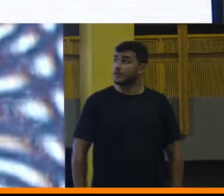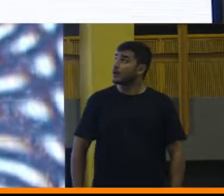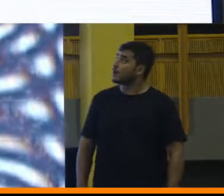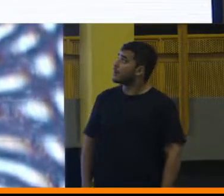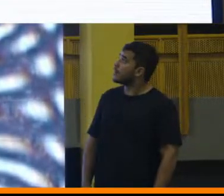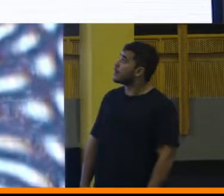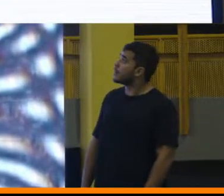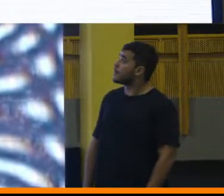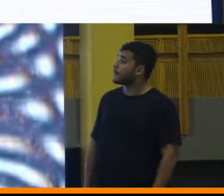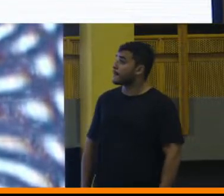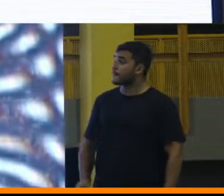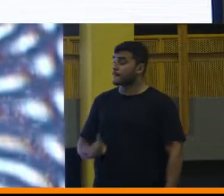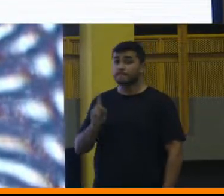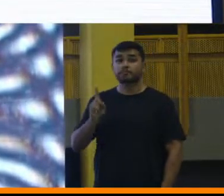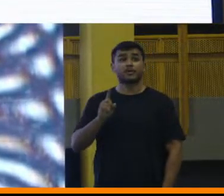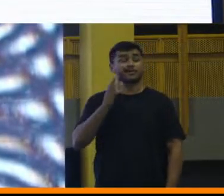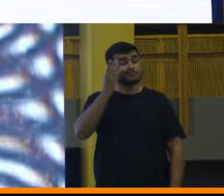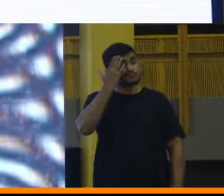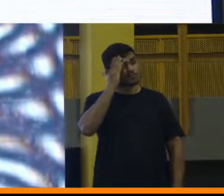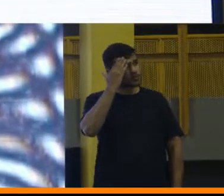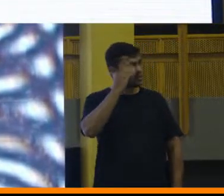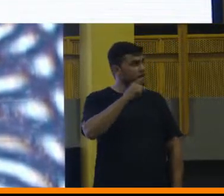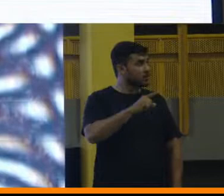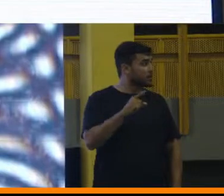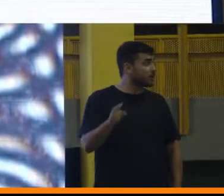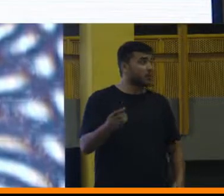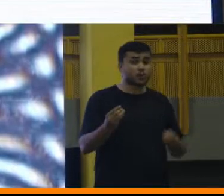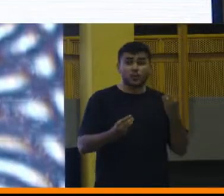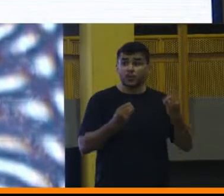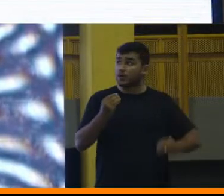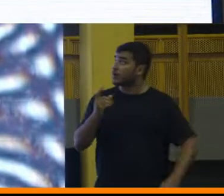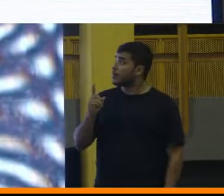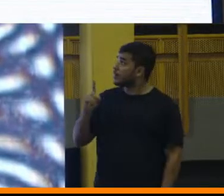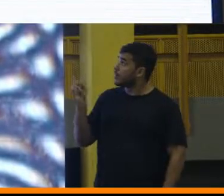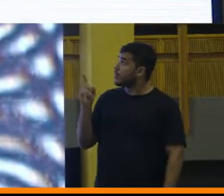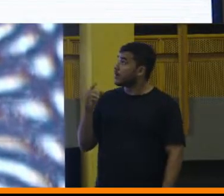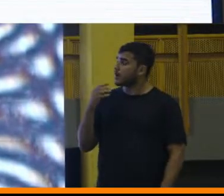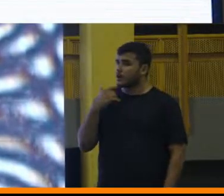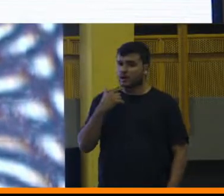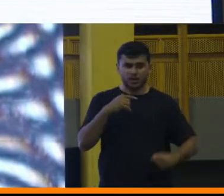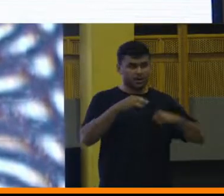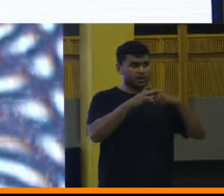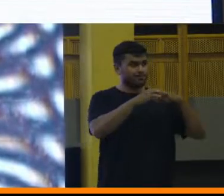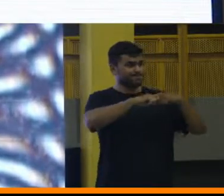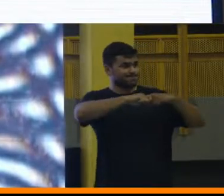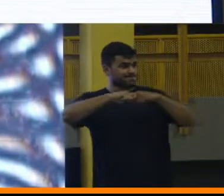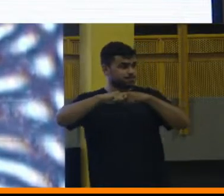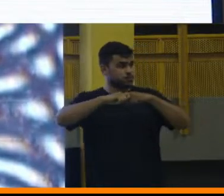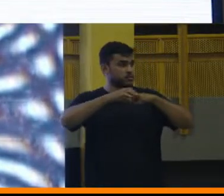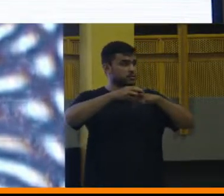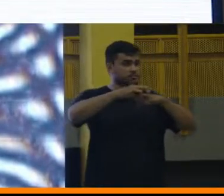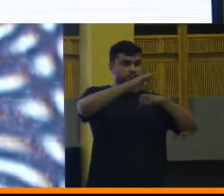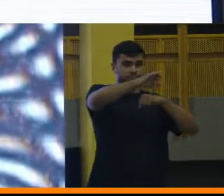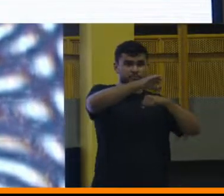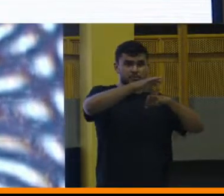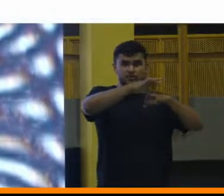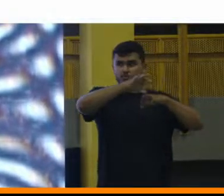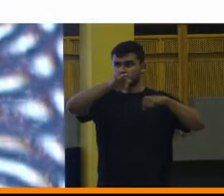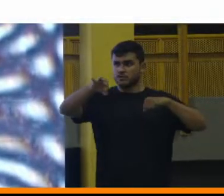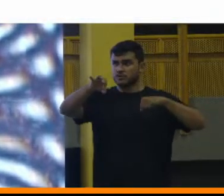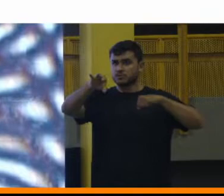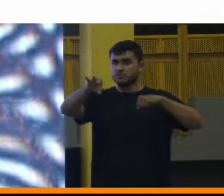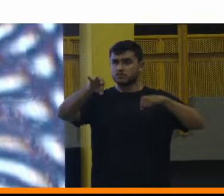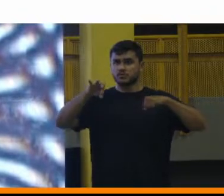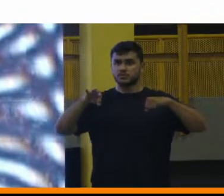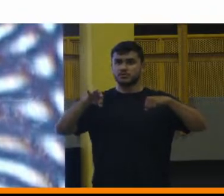Cuidado, isso às vezes vai contra a nossa noção do dia a dia. Eu não